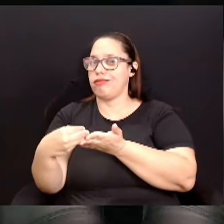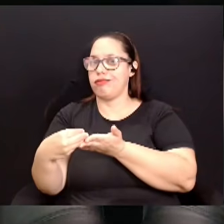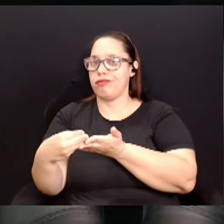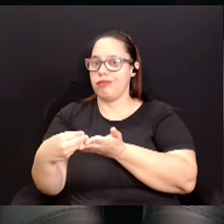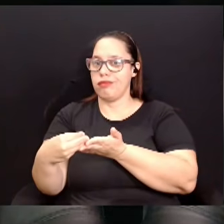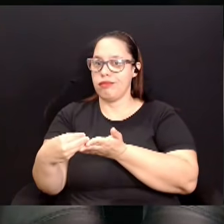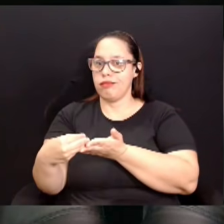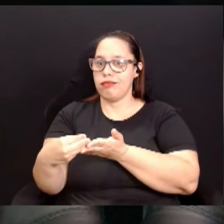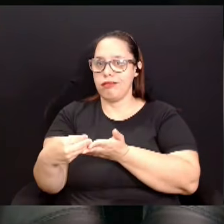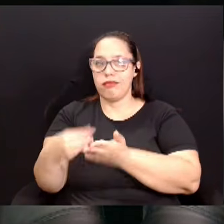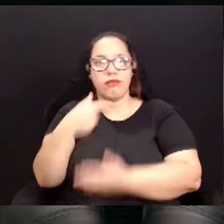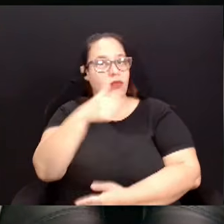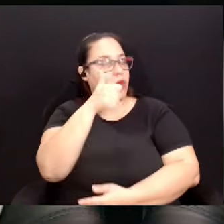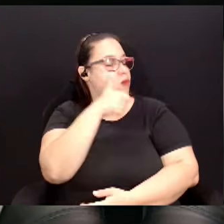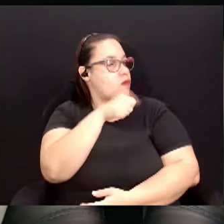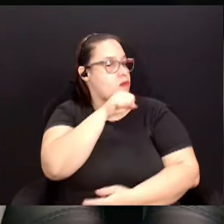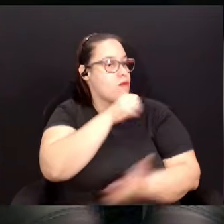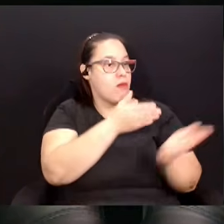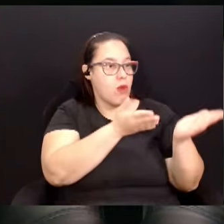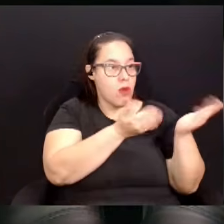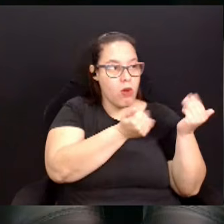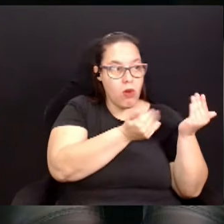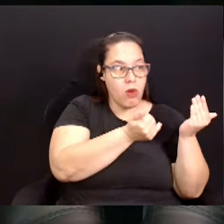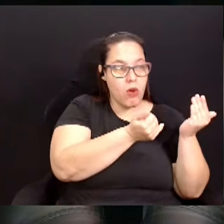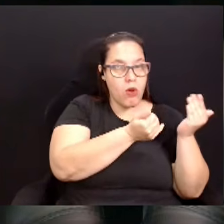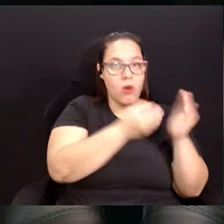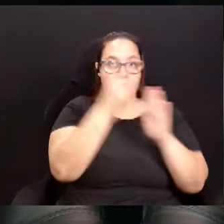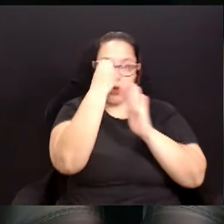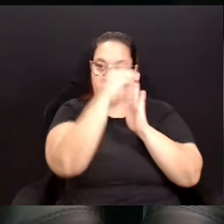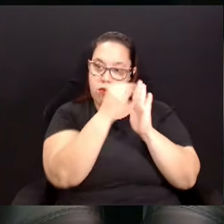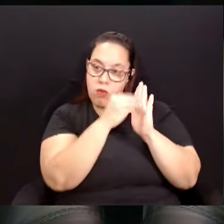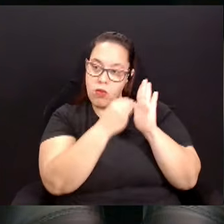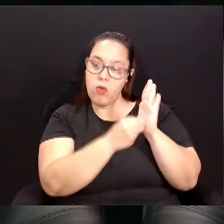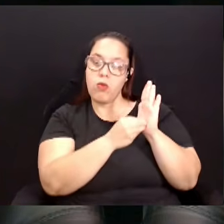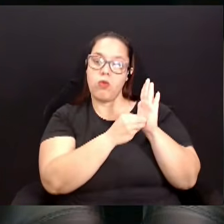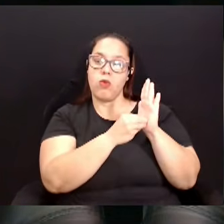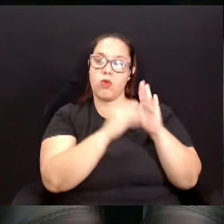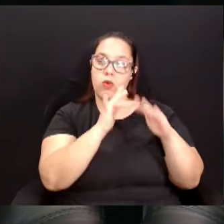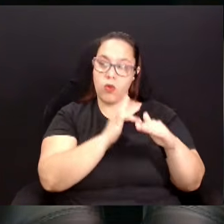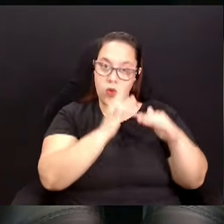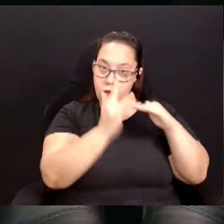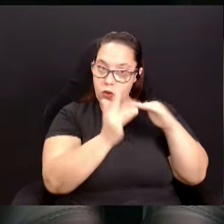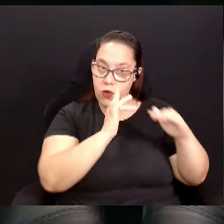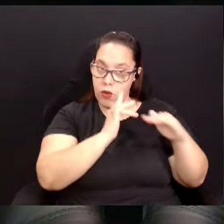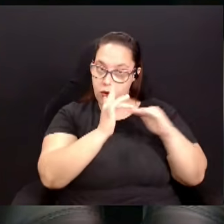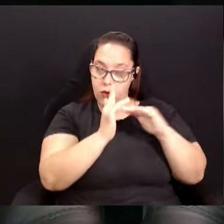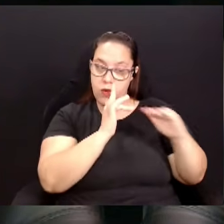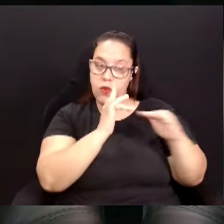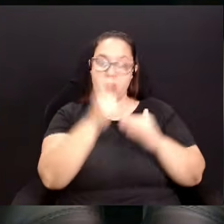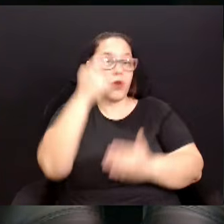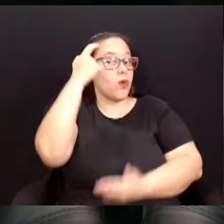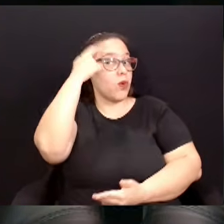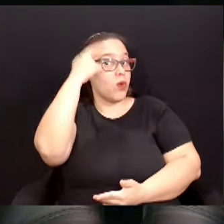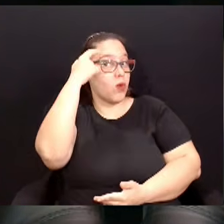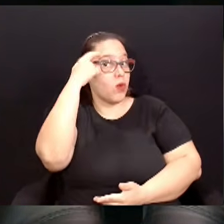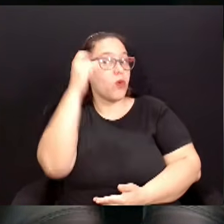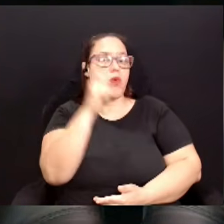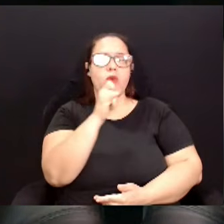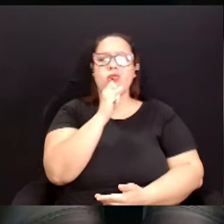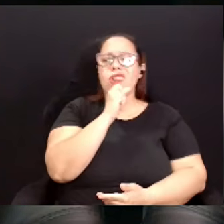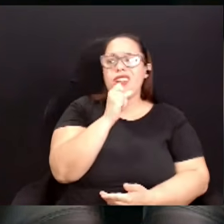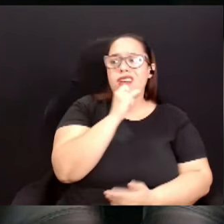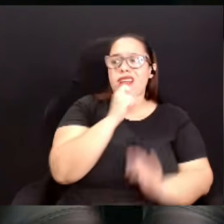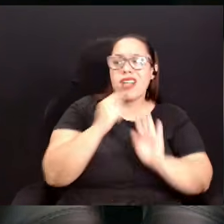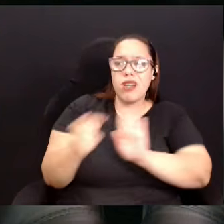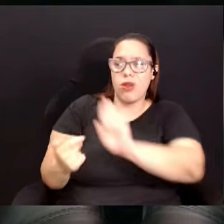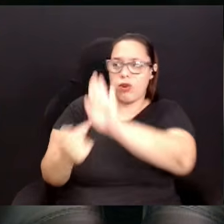mãe jovem, for postar, né, nas redes sociais, pensa que modelo, o que você está mostrando para o seu filho,